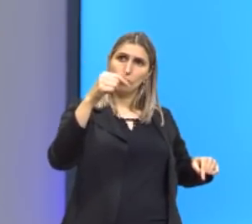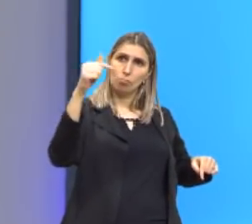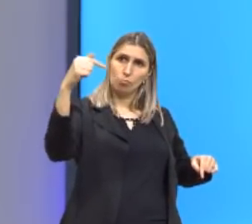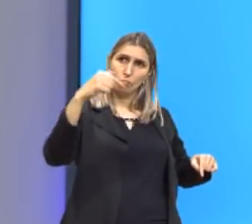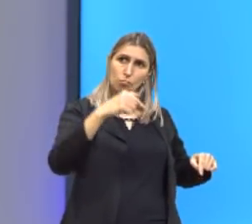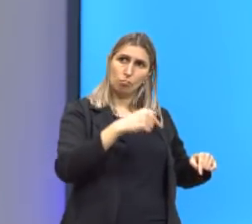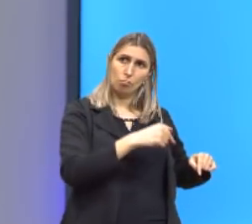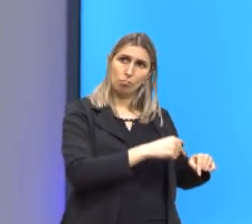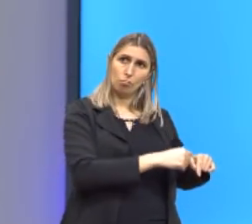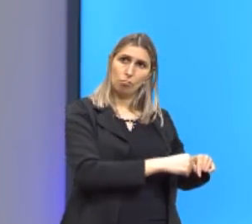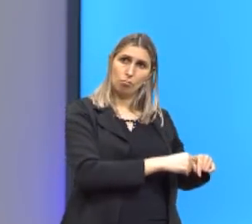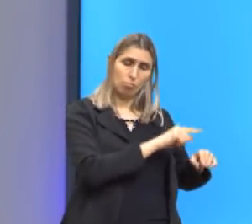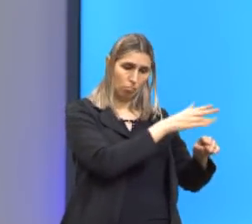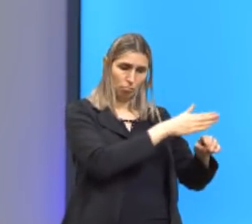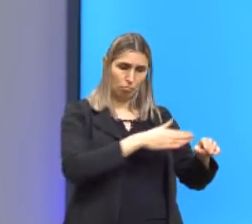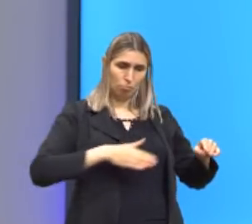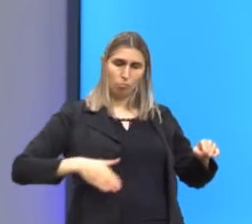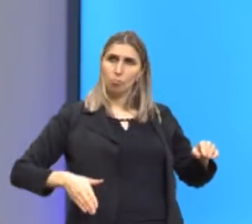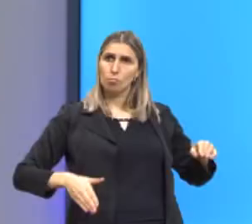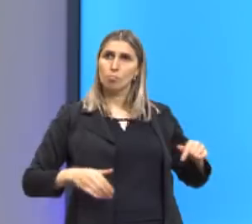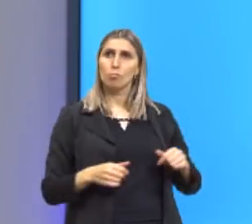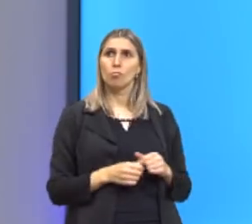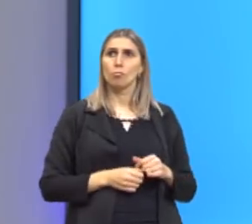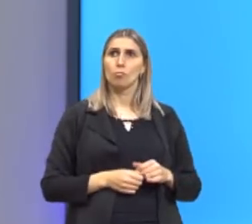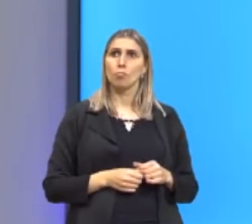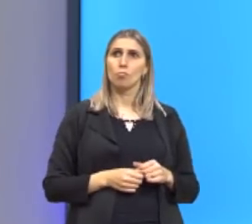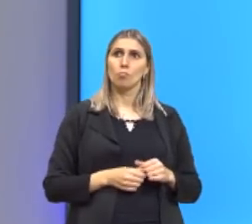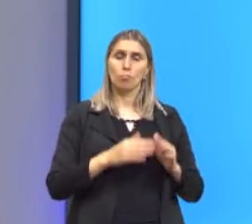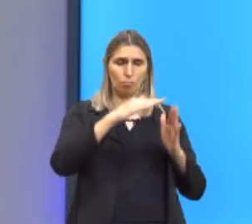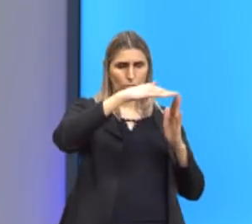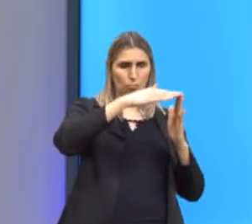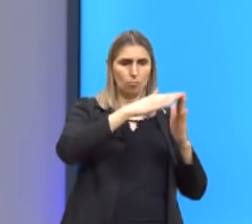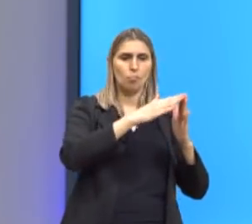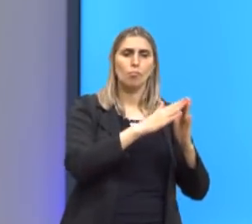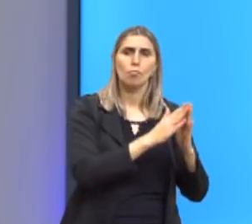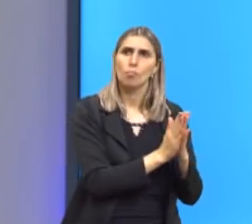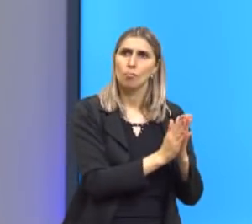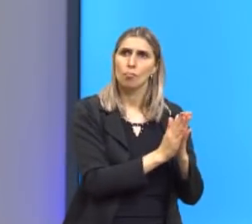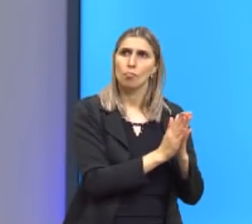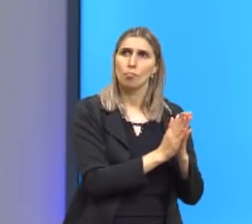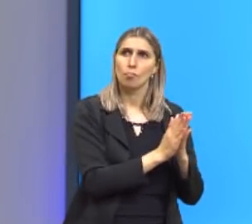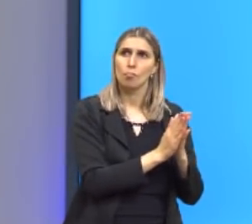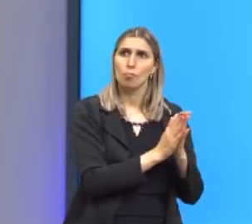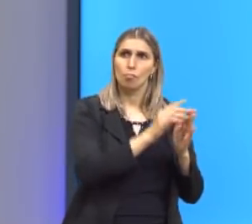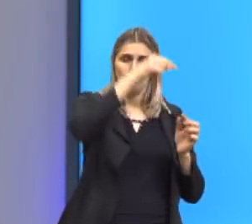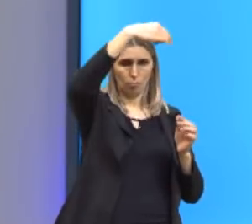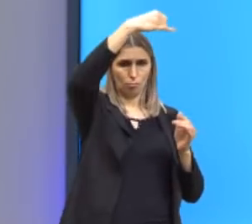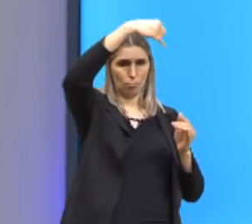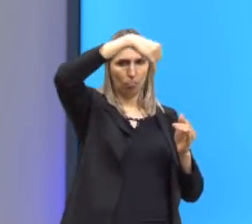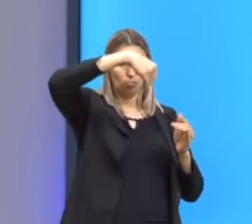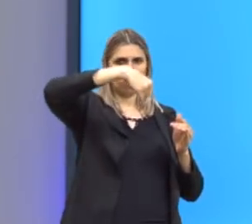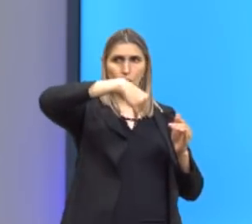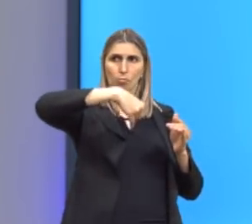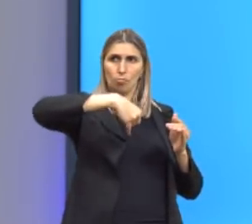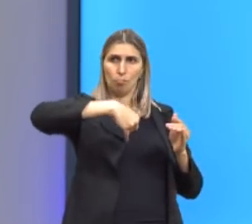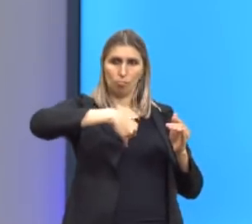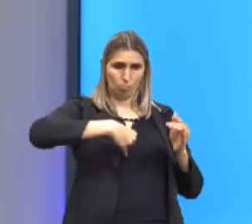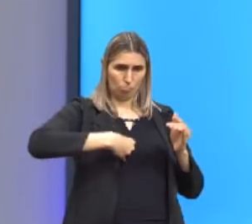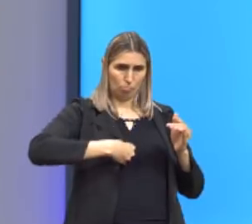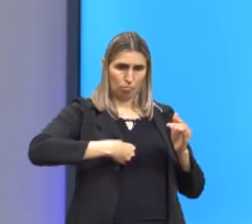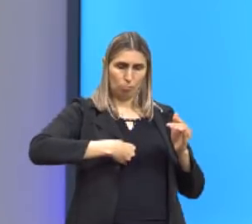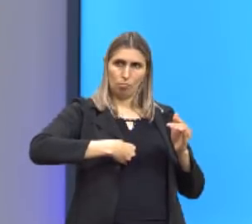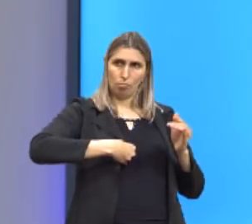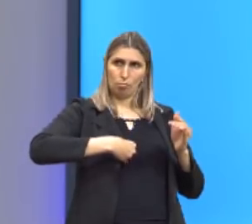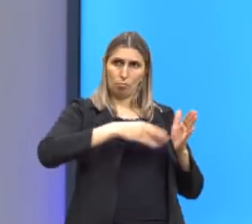espelho, certo? Então, quando esse espelho se inclinou para baixo, esse raio incidente, ele foi até onde o